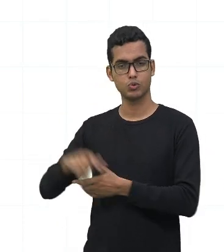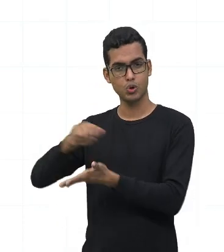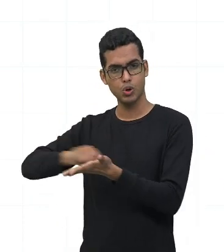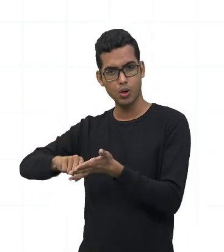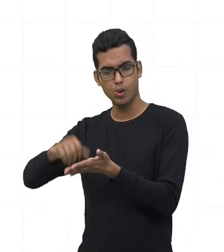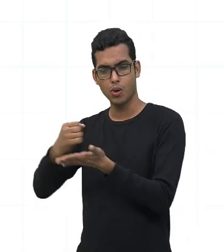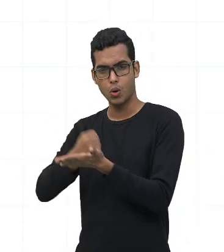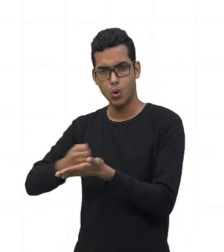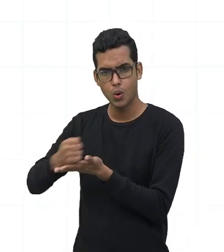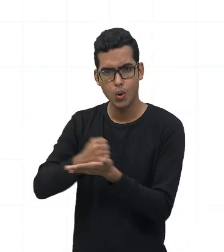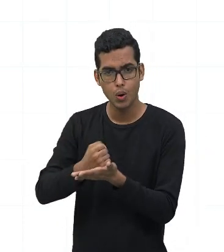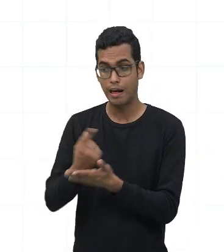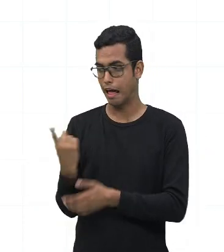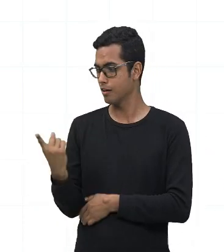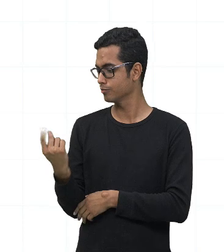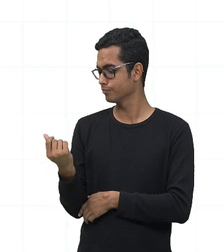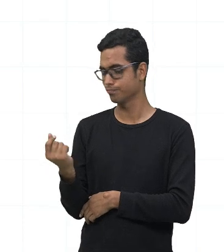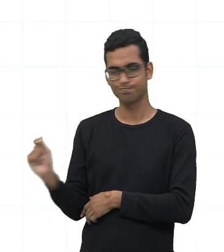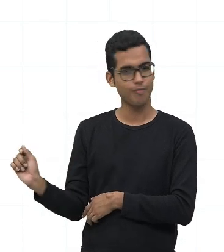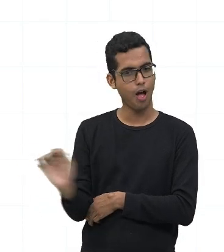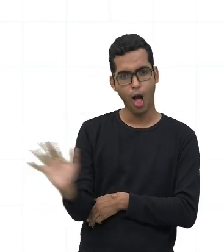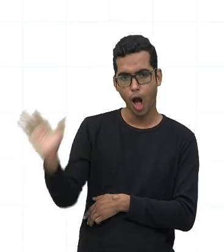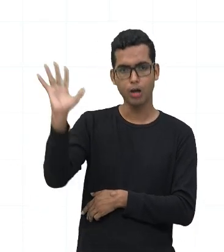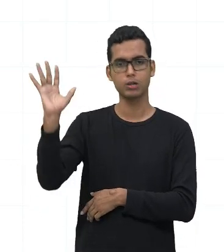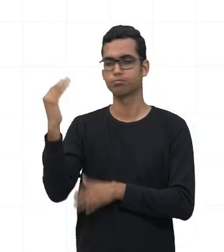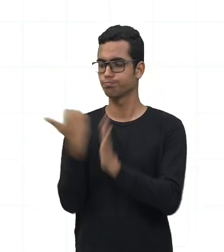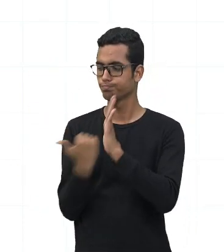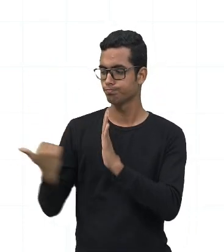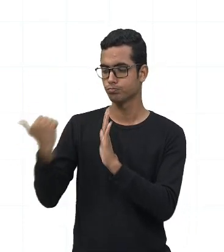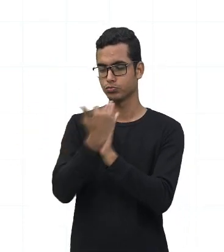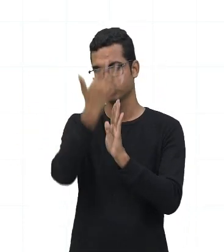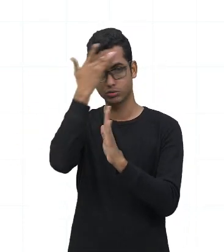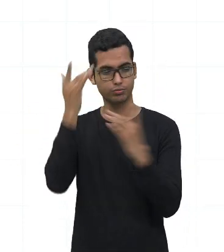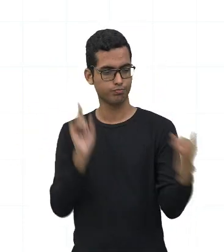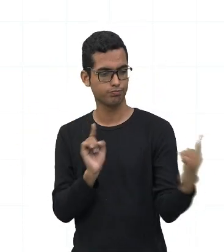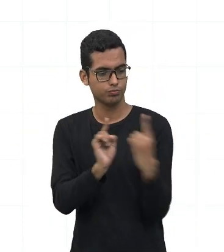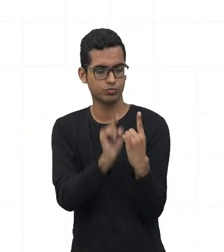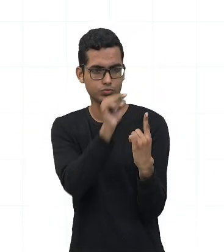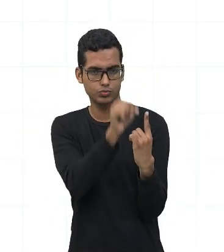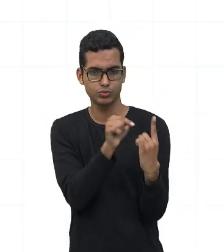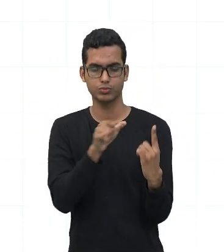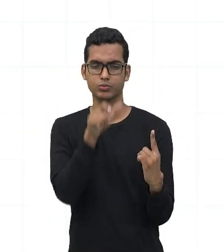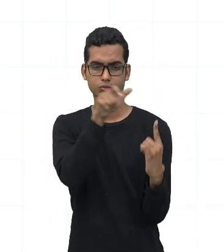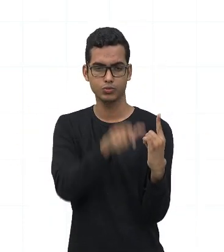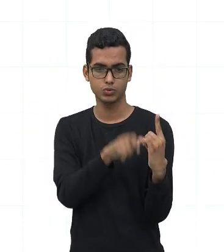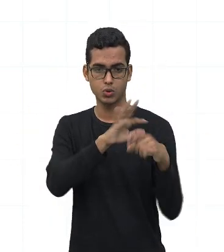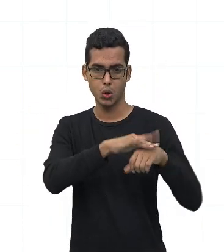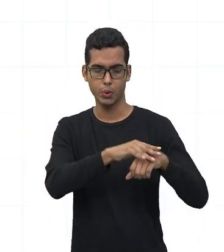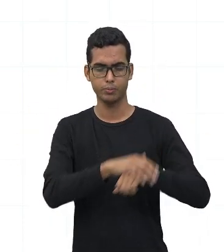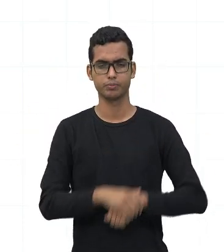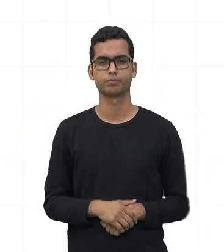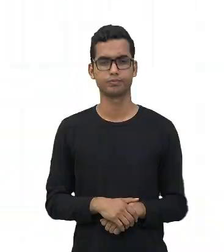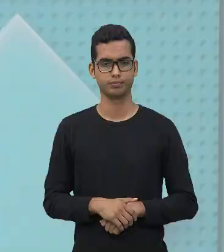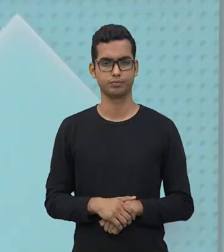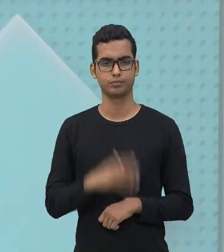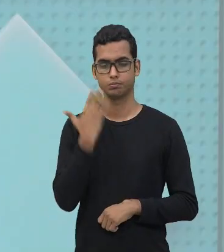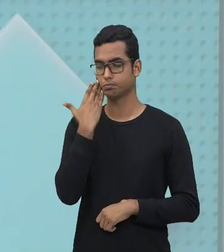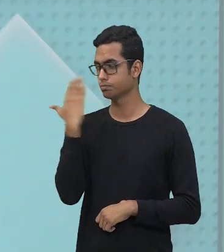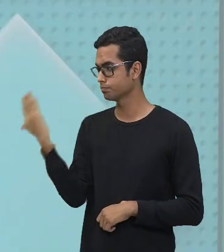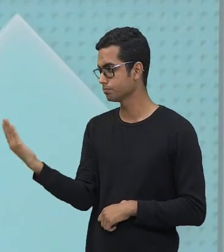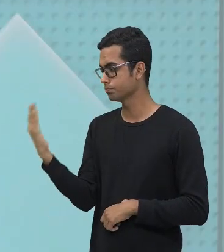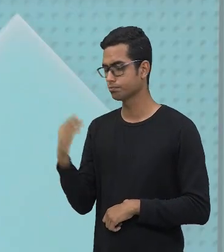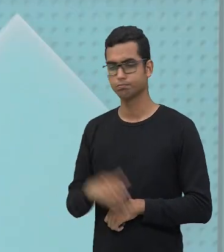um remédio muito caro para o paciente, percebem a diferença?